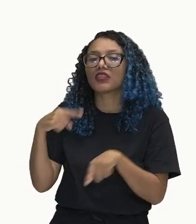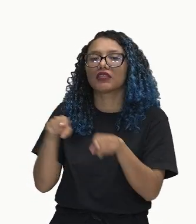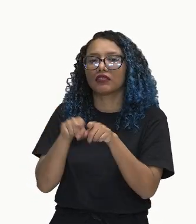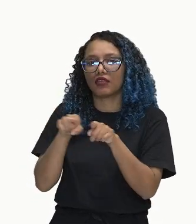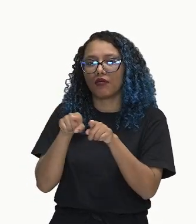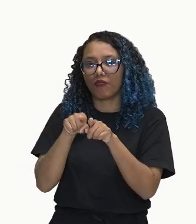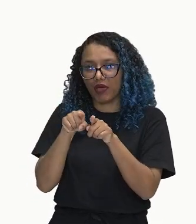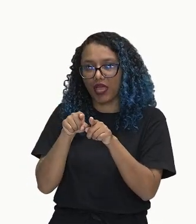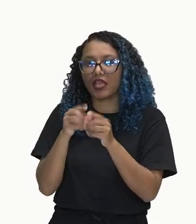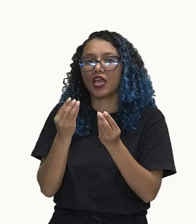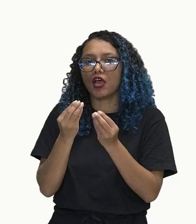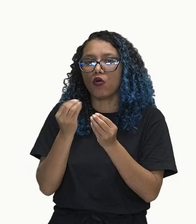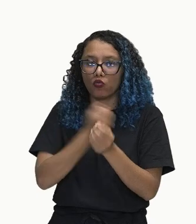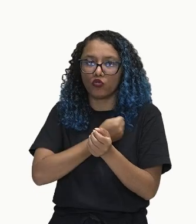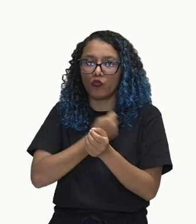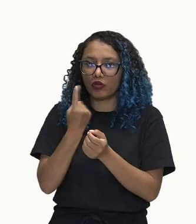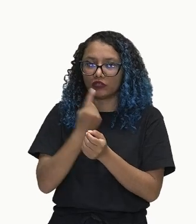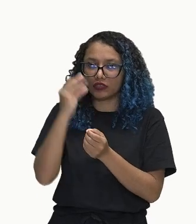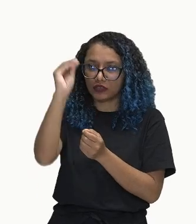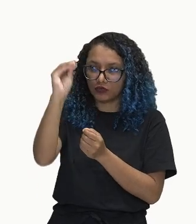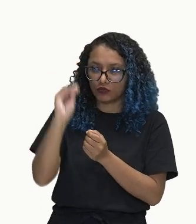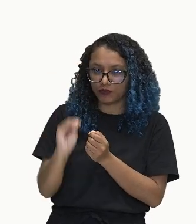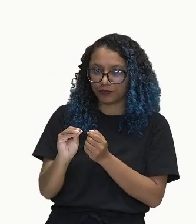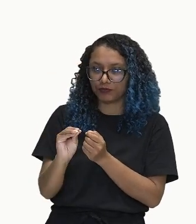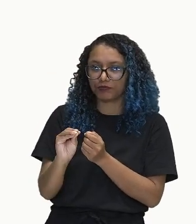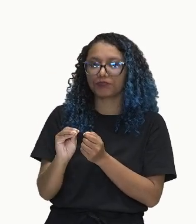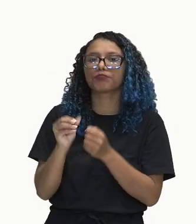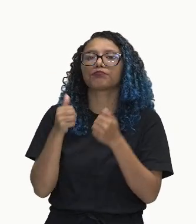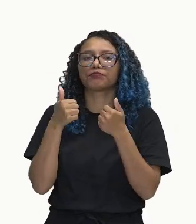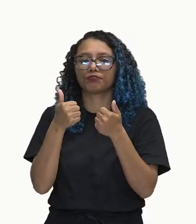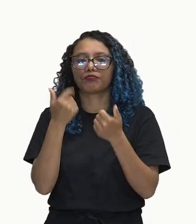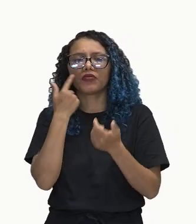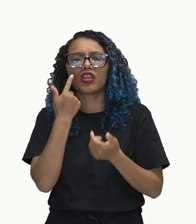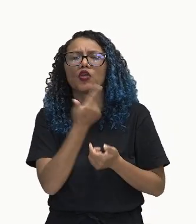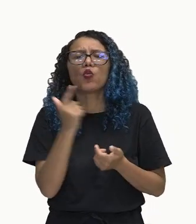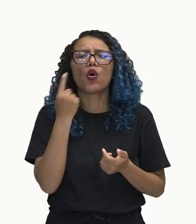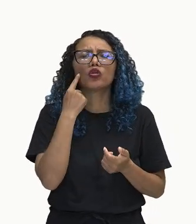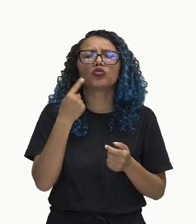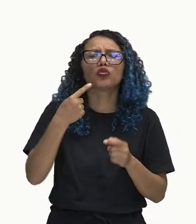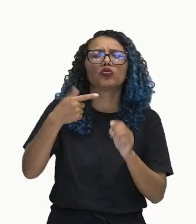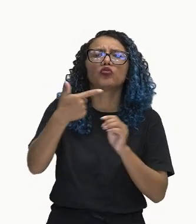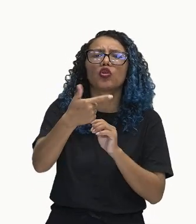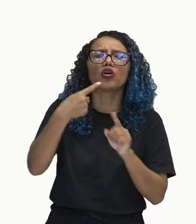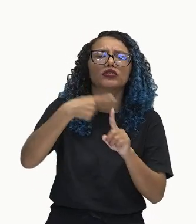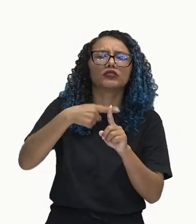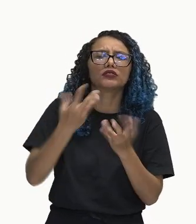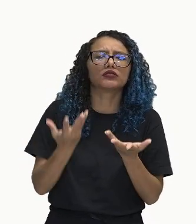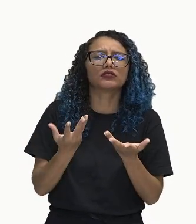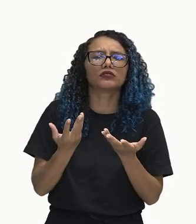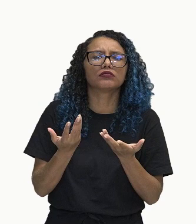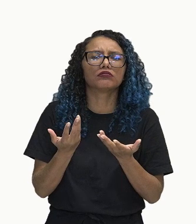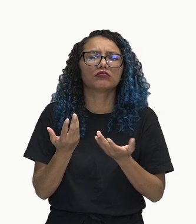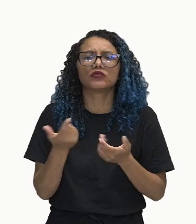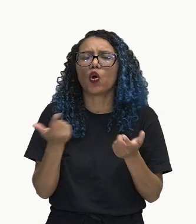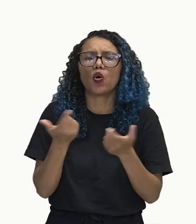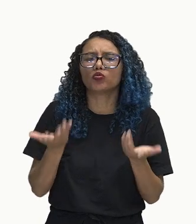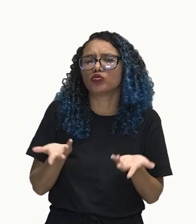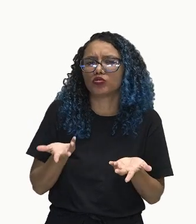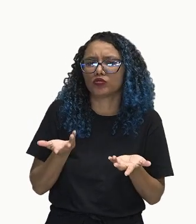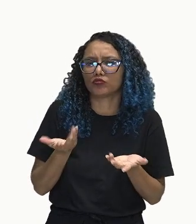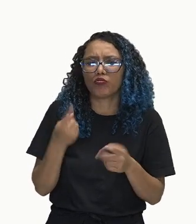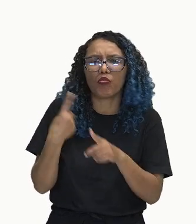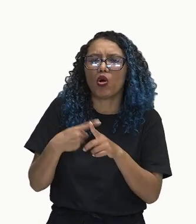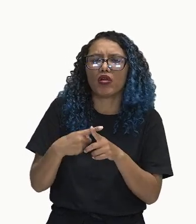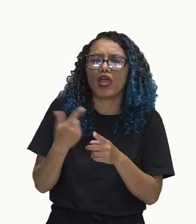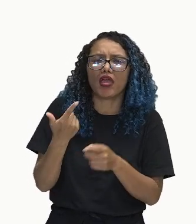termo independente. E esse 2, professor, esse primeiro 2, de onde veio? Como eu estou